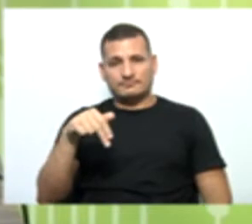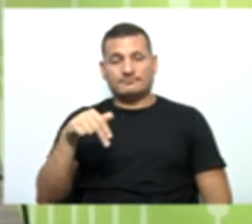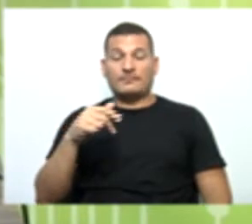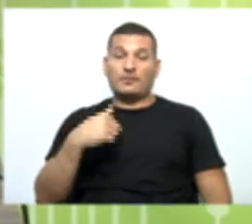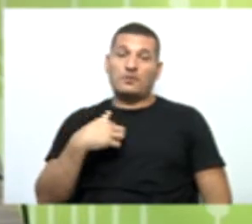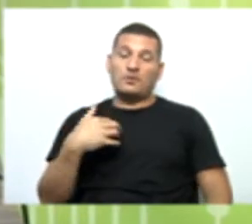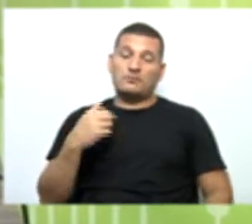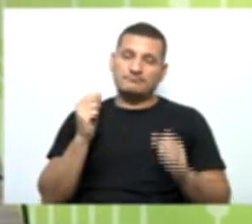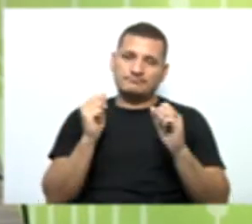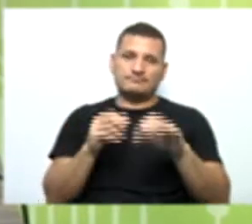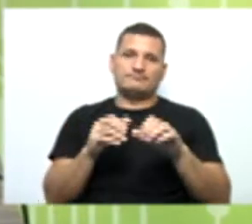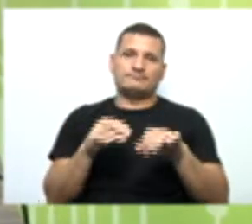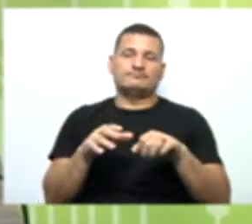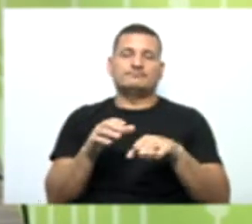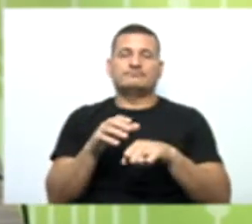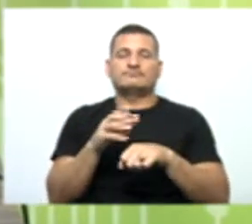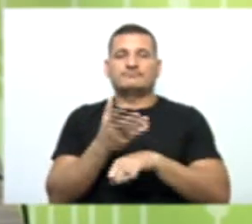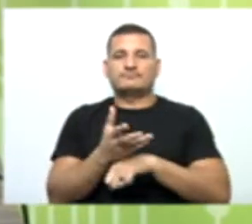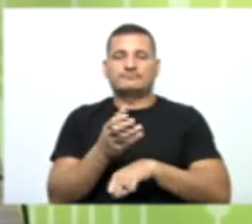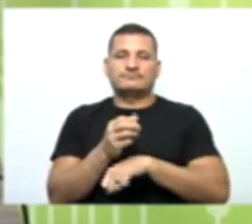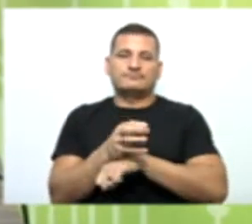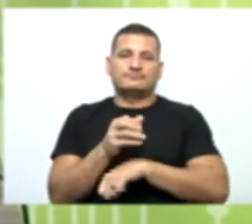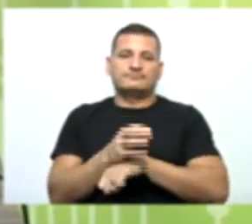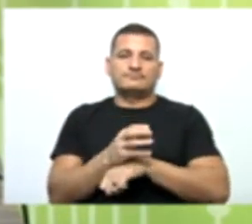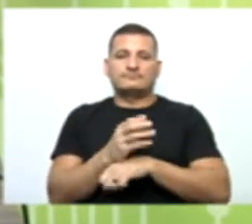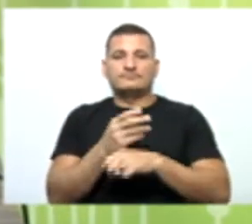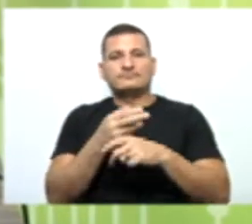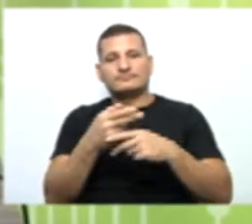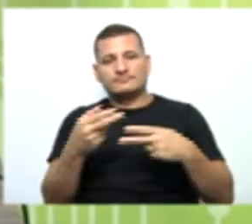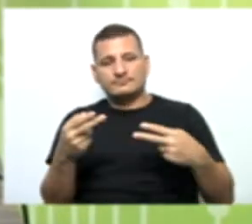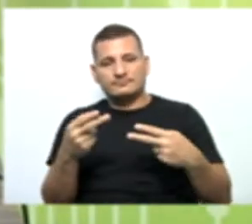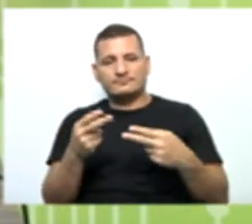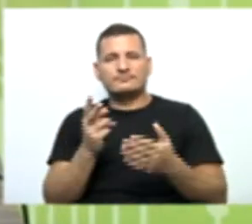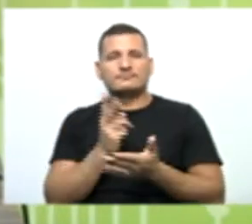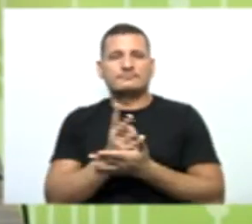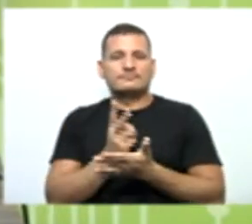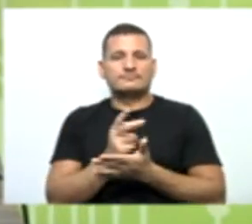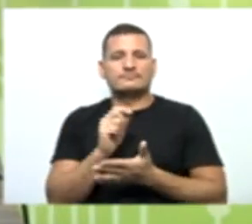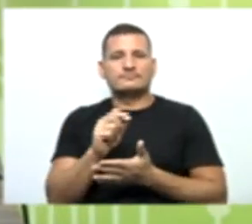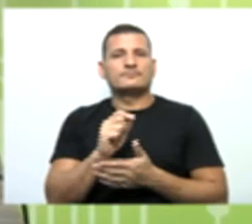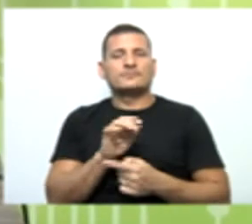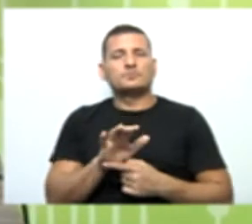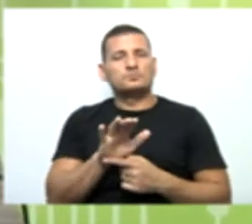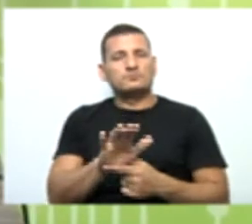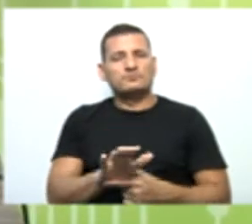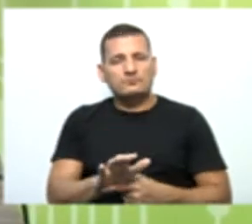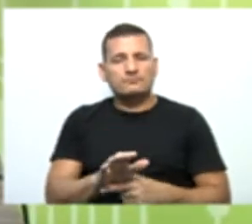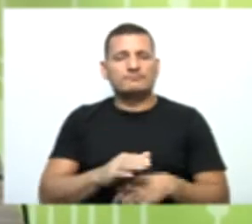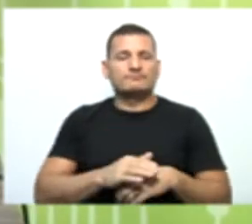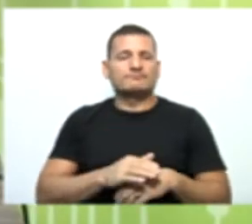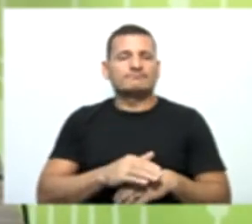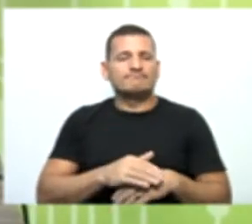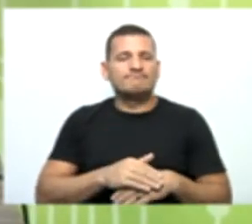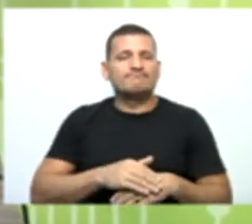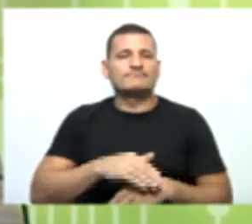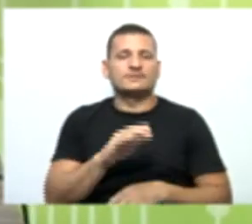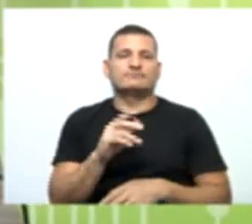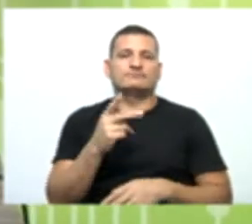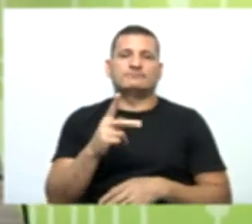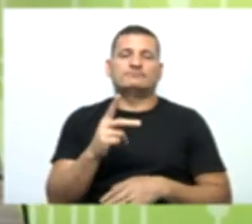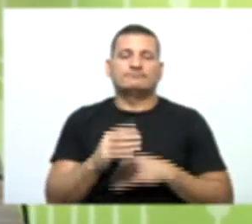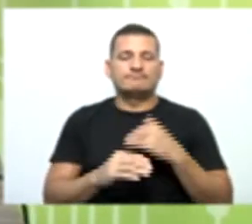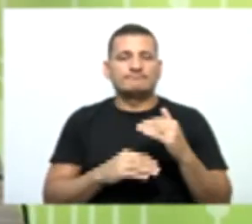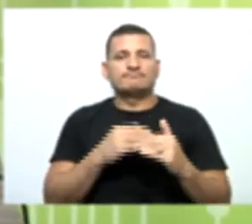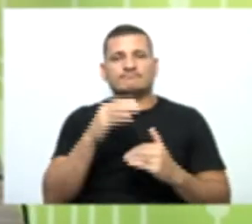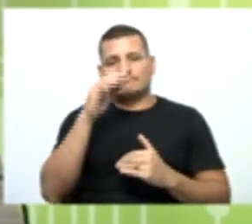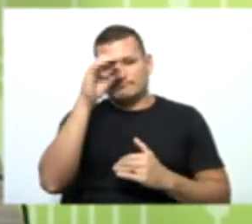de programação orientada a objetos, buscando sempre contribuir ao máximo para a construção do seu aprendizado, ok? Mas eu não